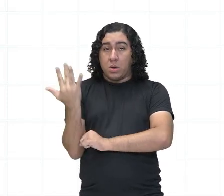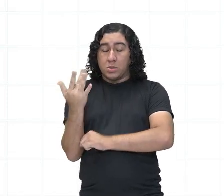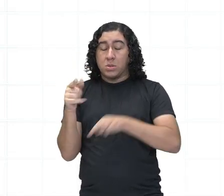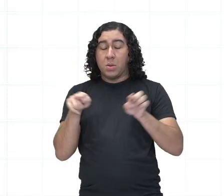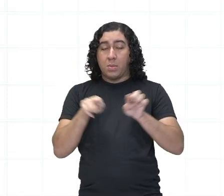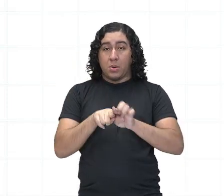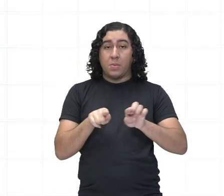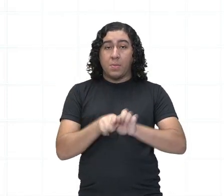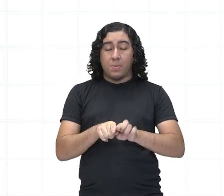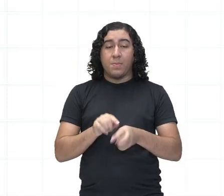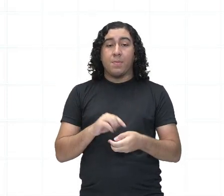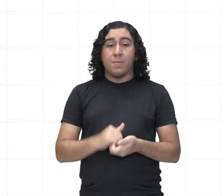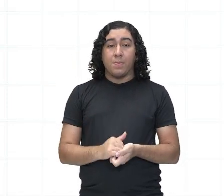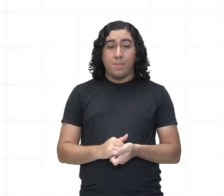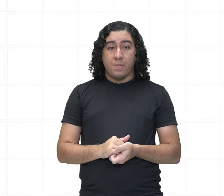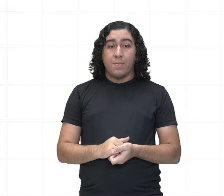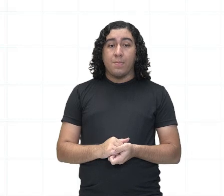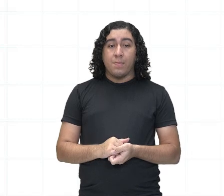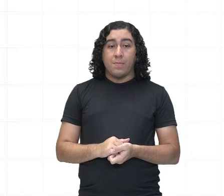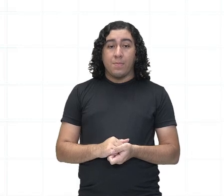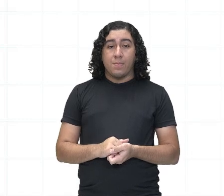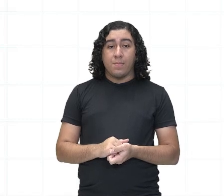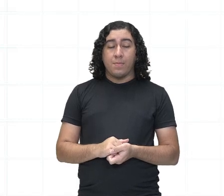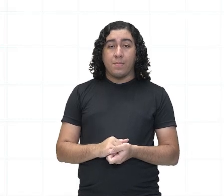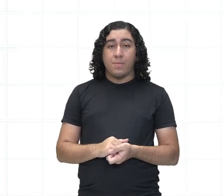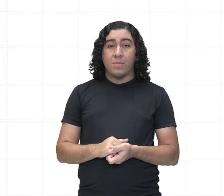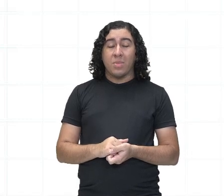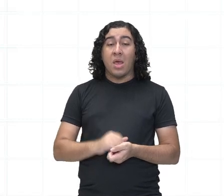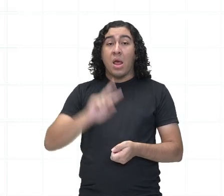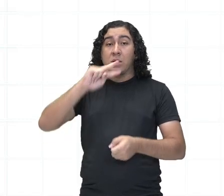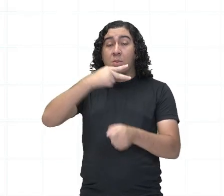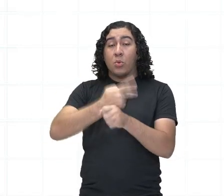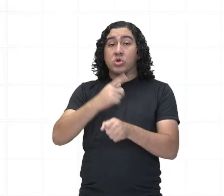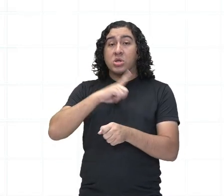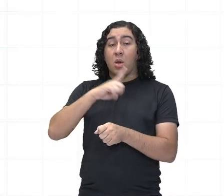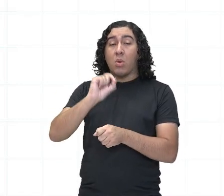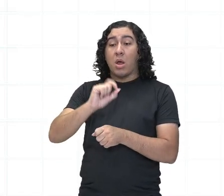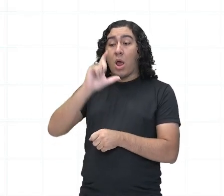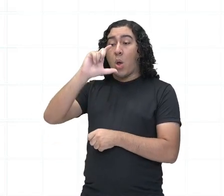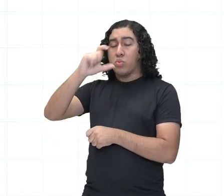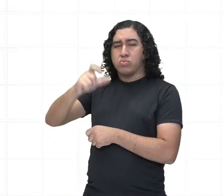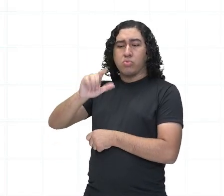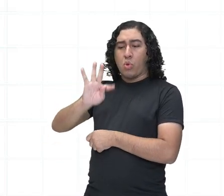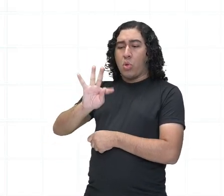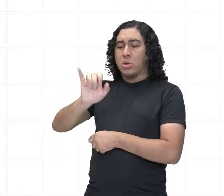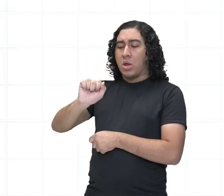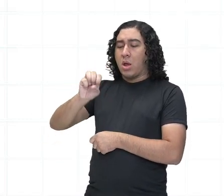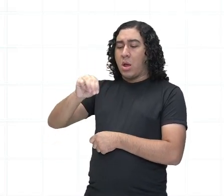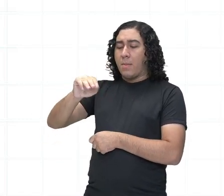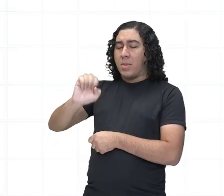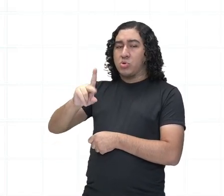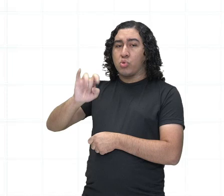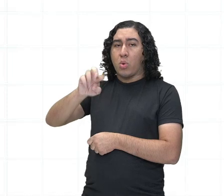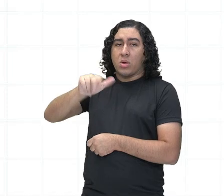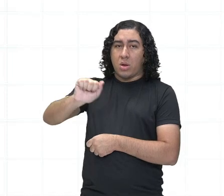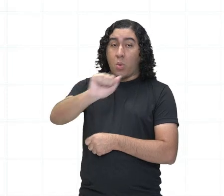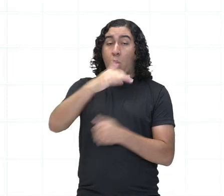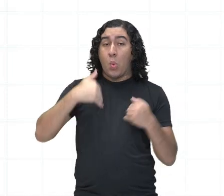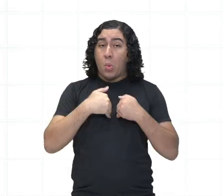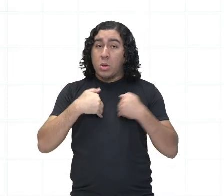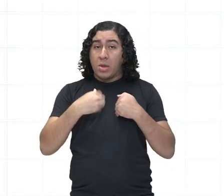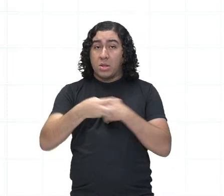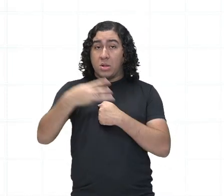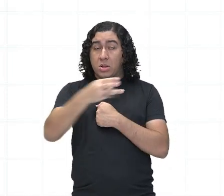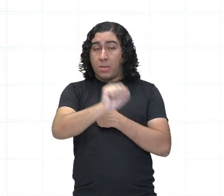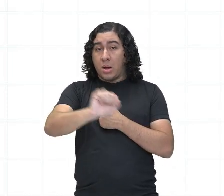os cupins servem de alimento, então, para o tamanduá, muito característico desse ambiente terrestre aí na